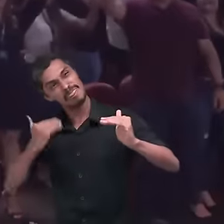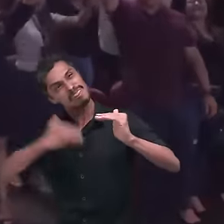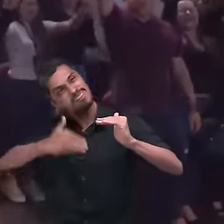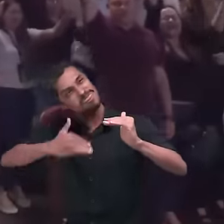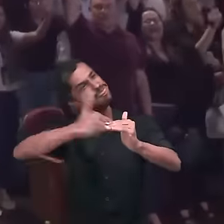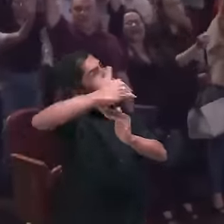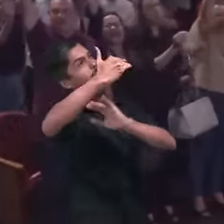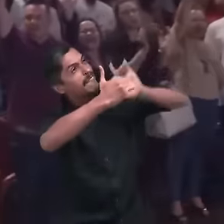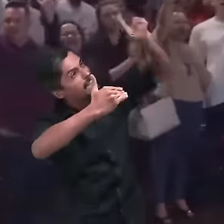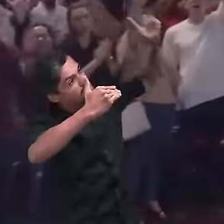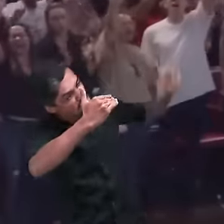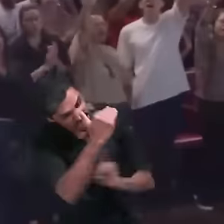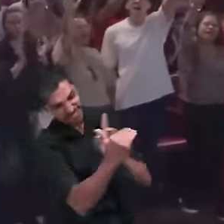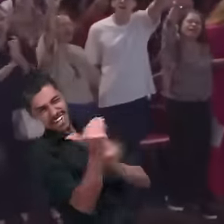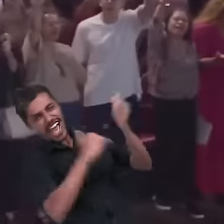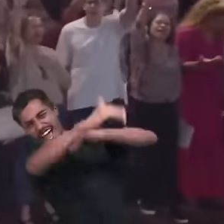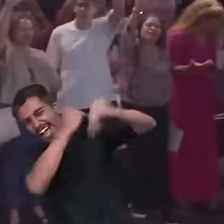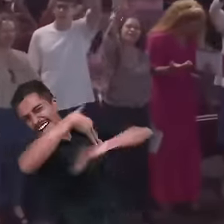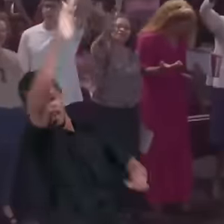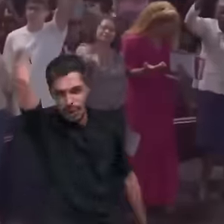prosperar.